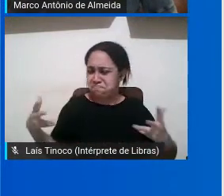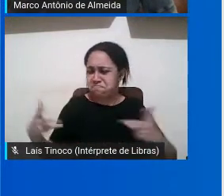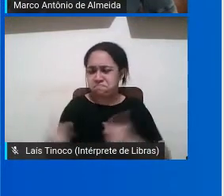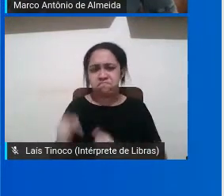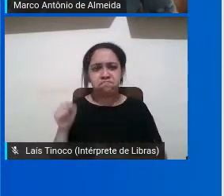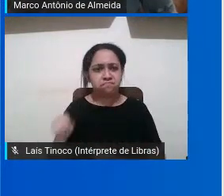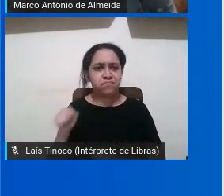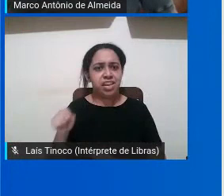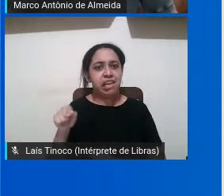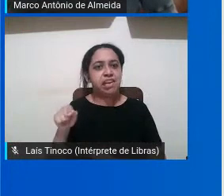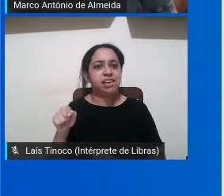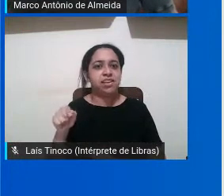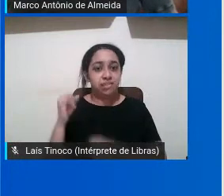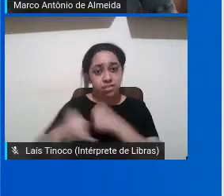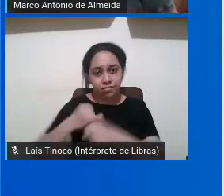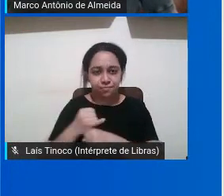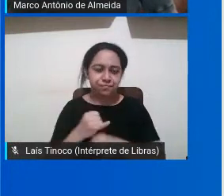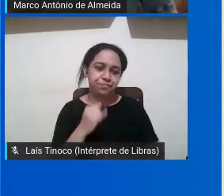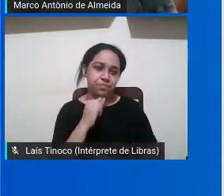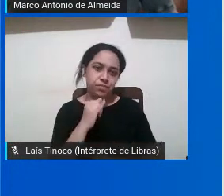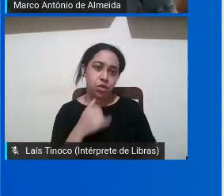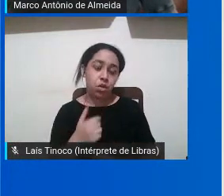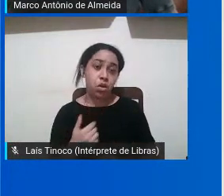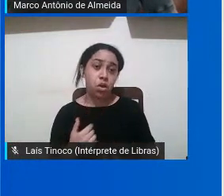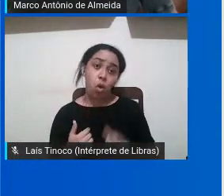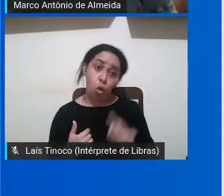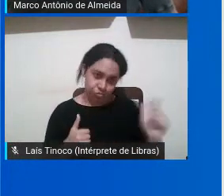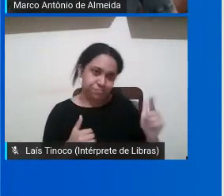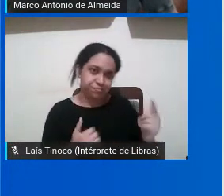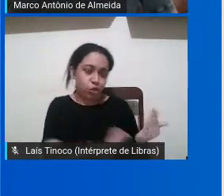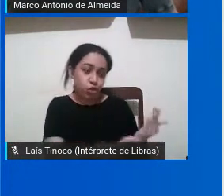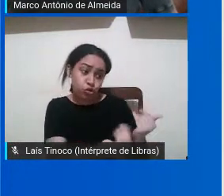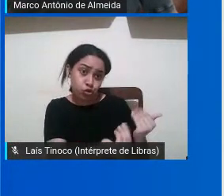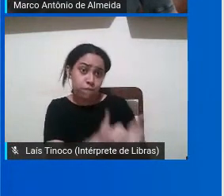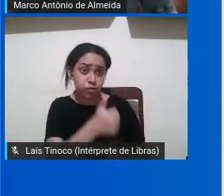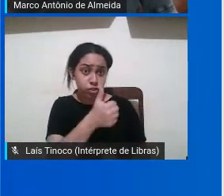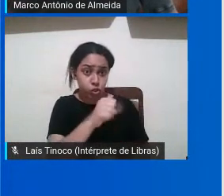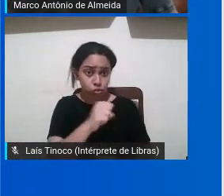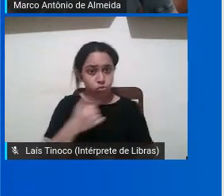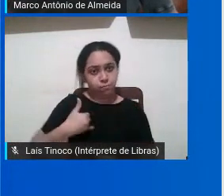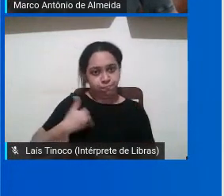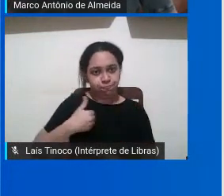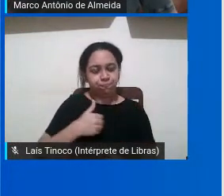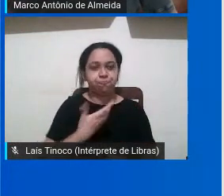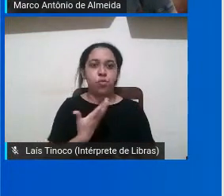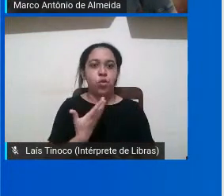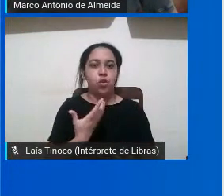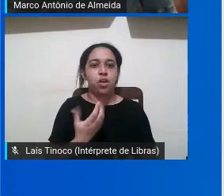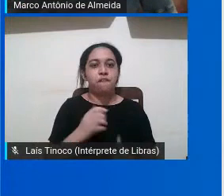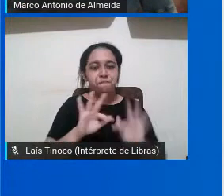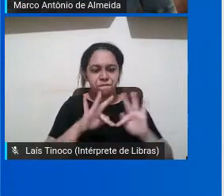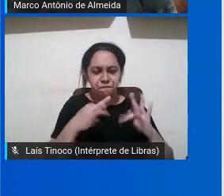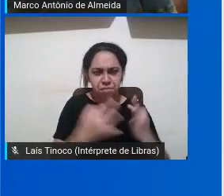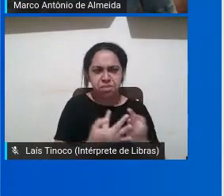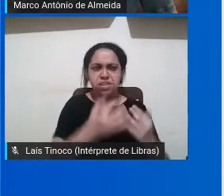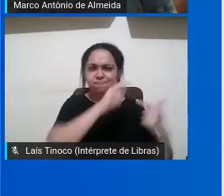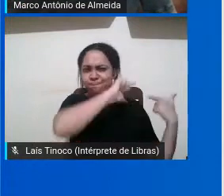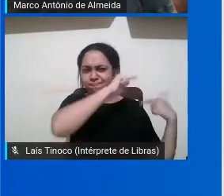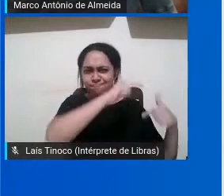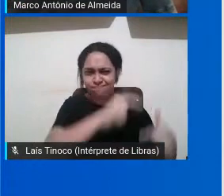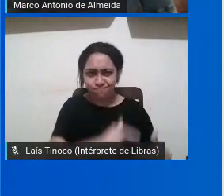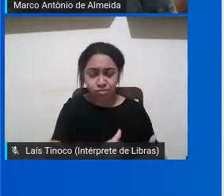pouco mais velho de 18 anos de origem mais tradicional inglesa é uma família de classe de renda superior